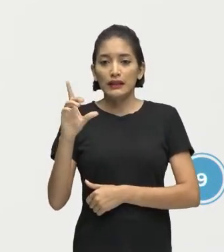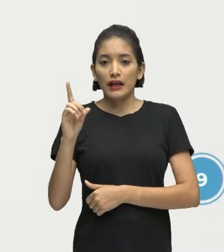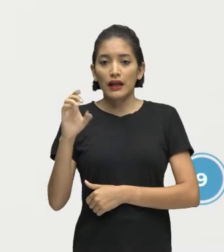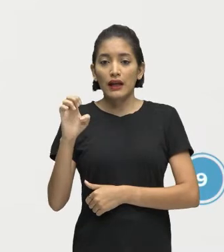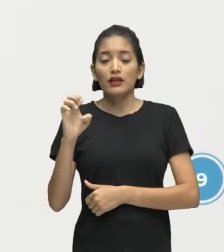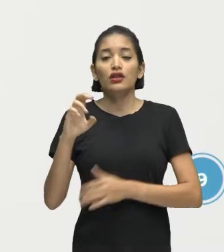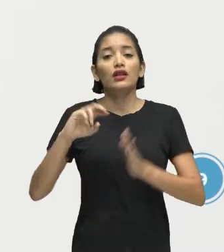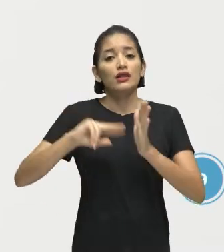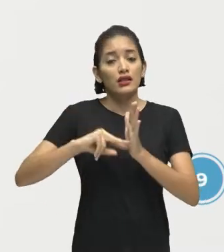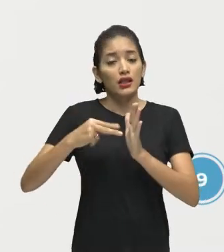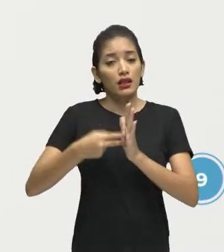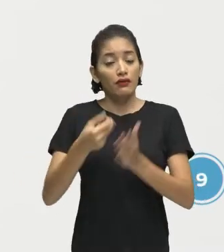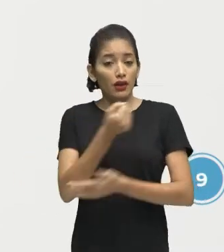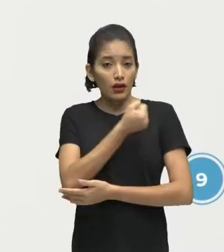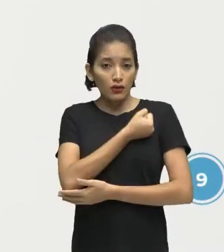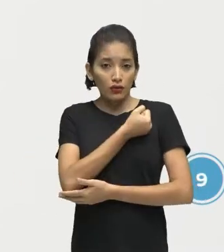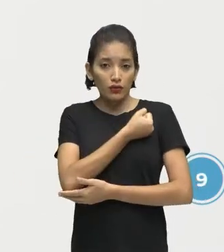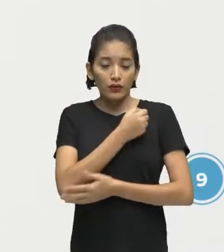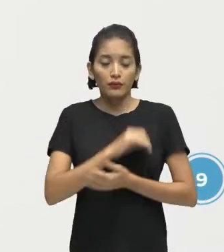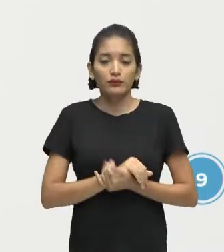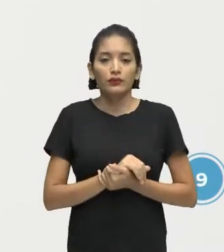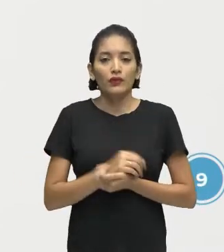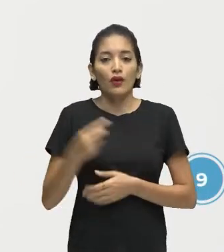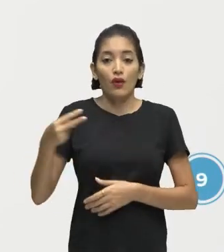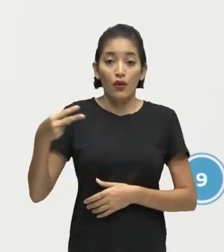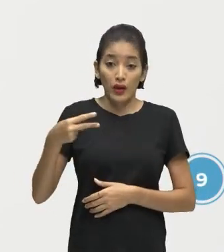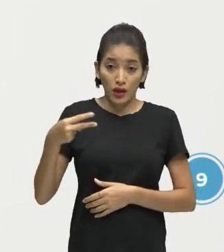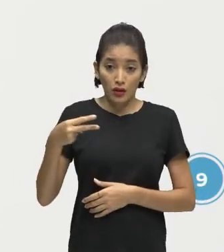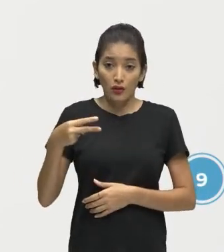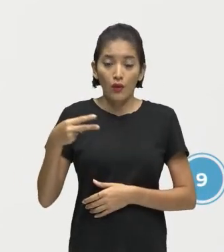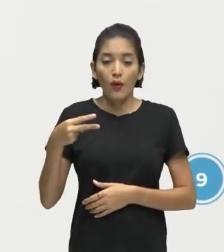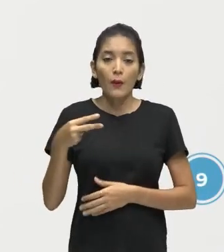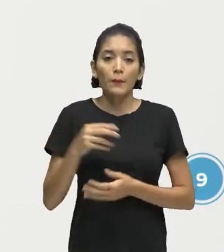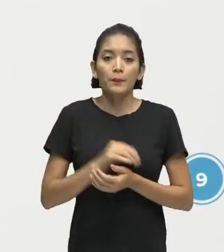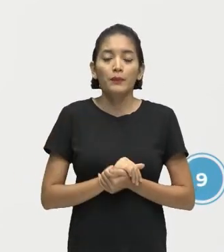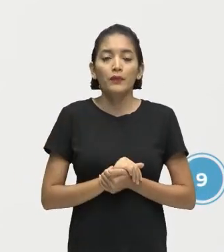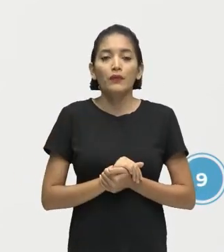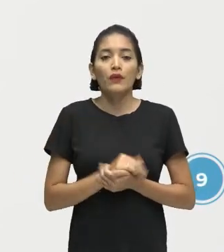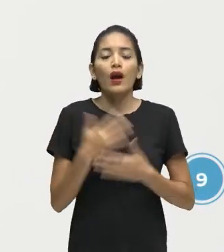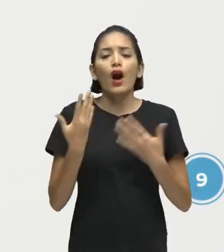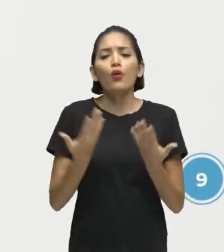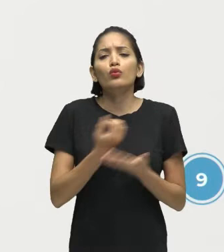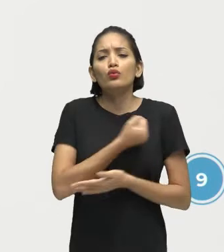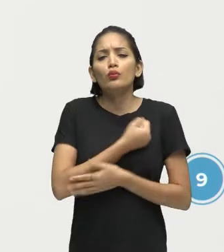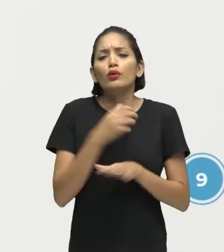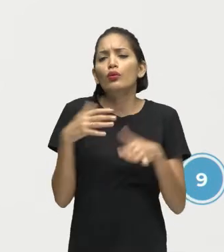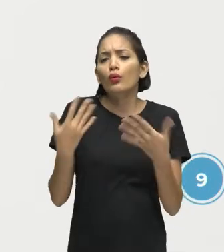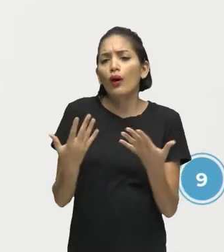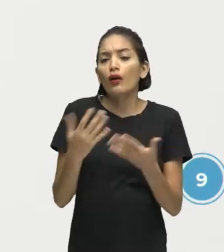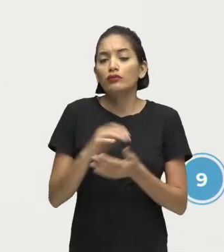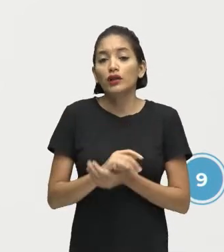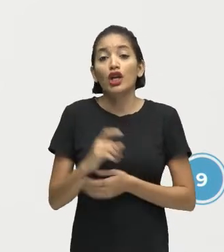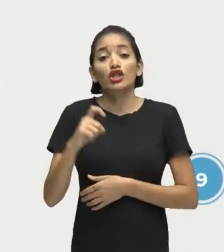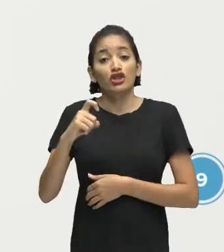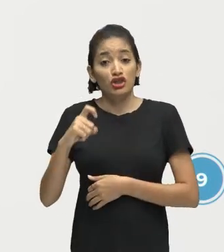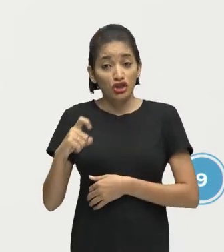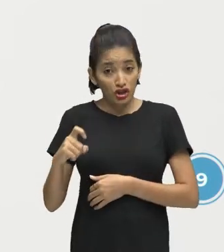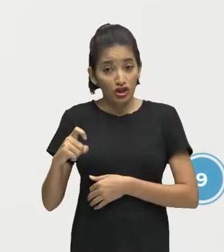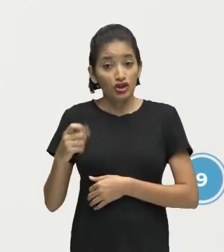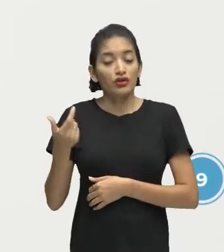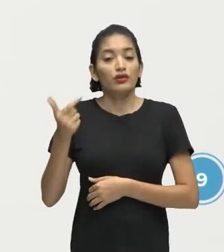igual, só colocar o sinal de igual, a esse número. Que número? O x